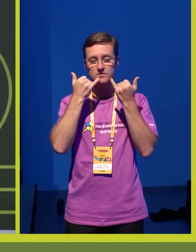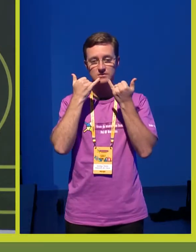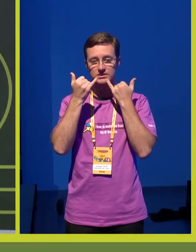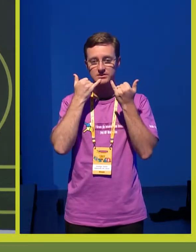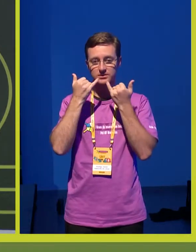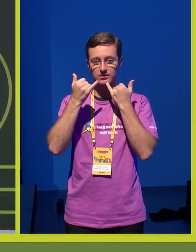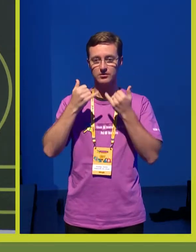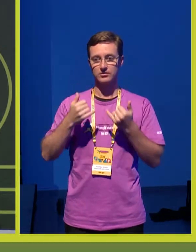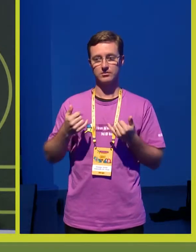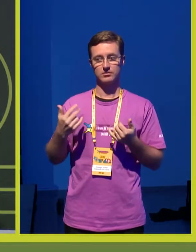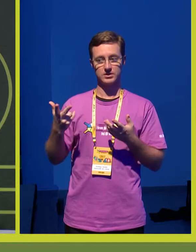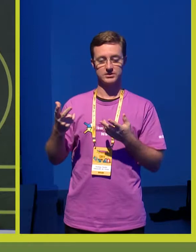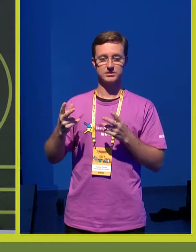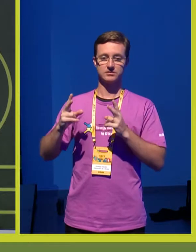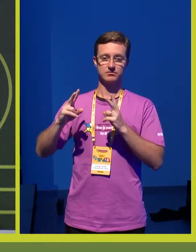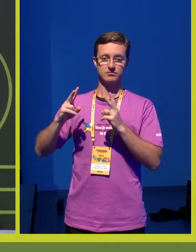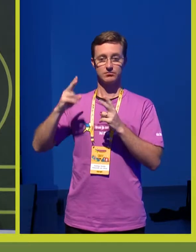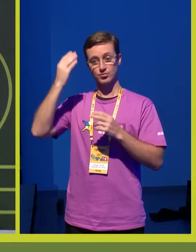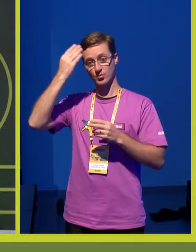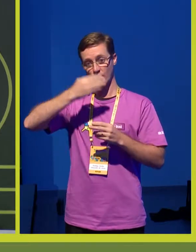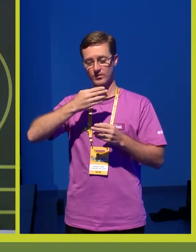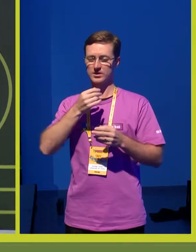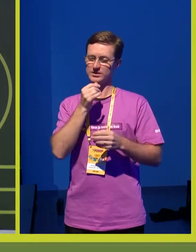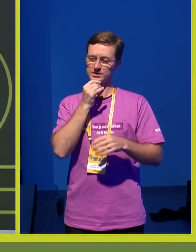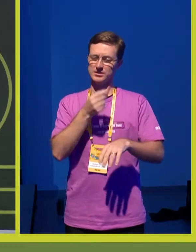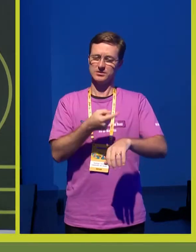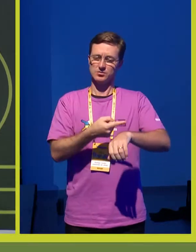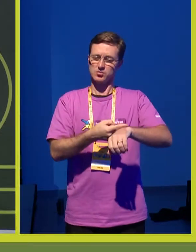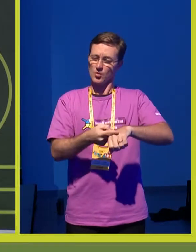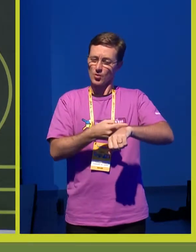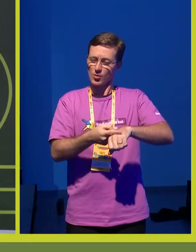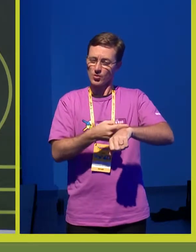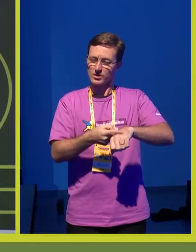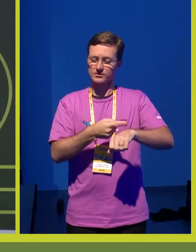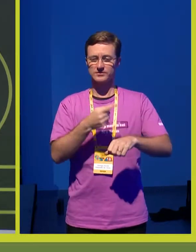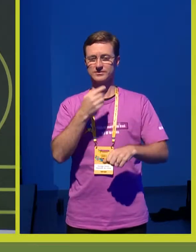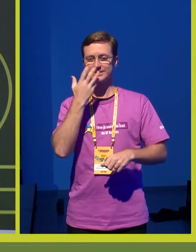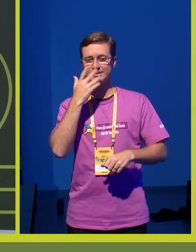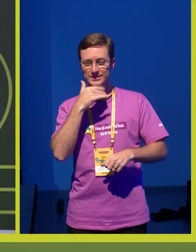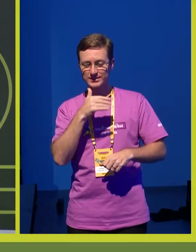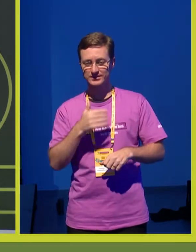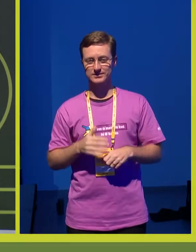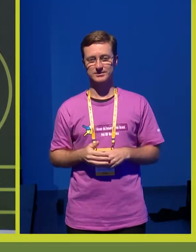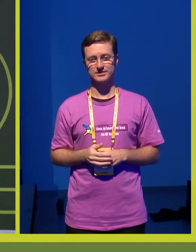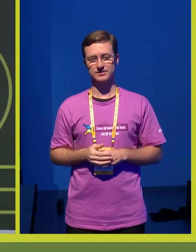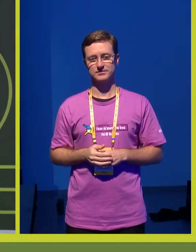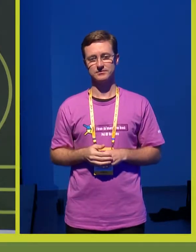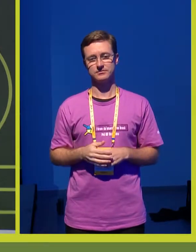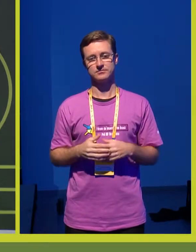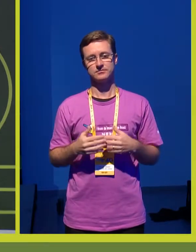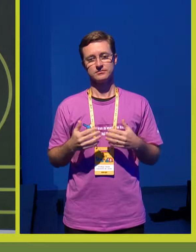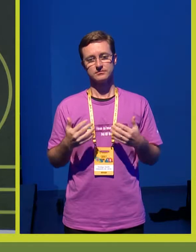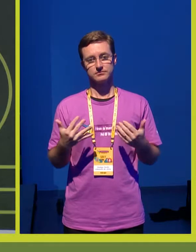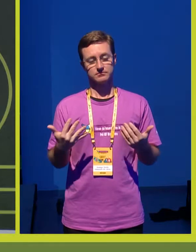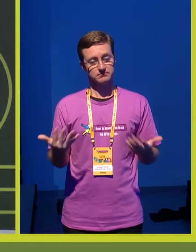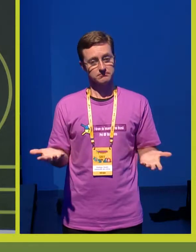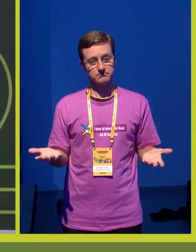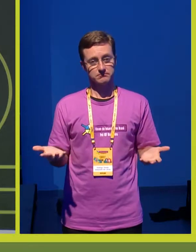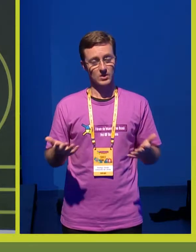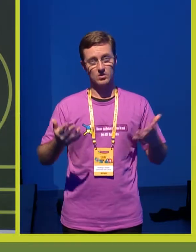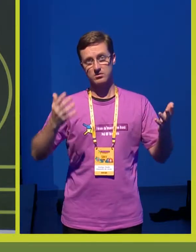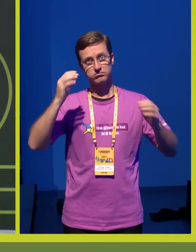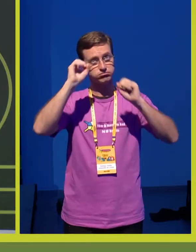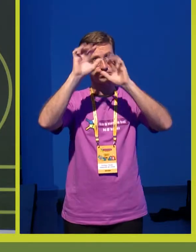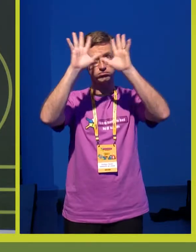atribuição para a imputação de um crime de pornografia infantil ou seja lá o que alguém eu